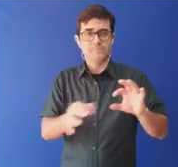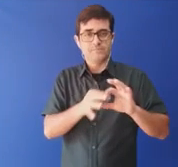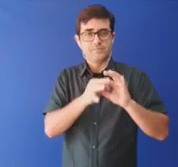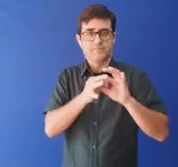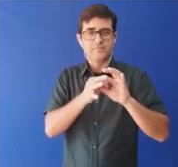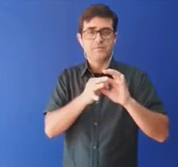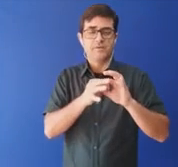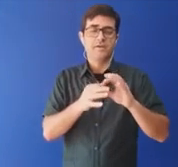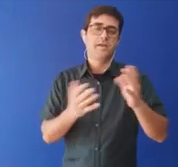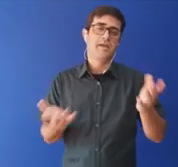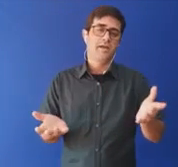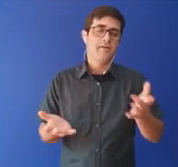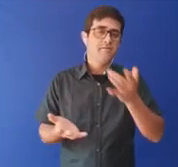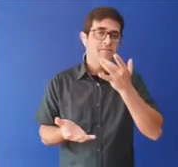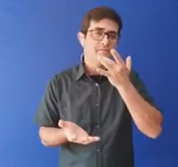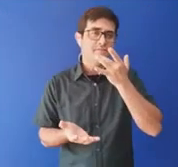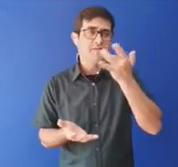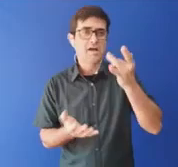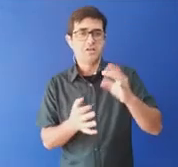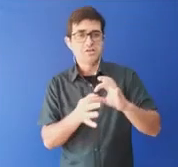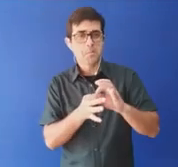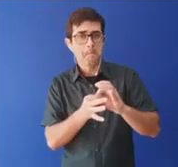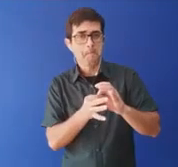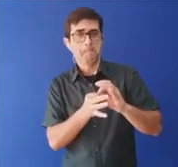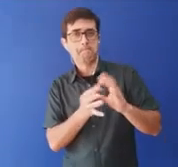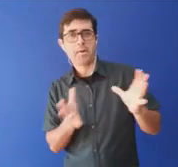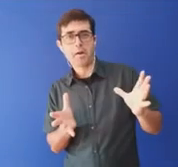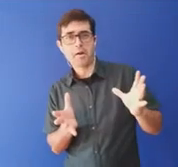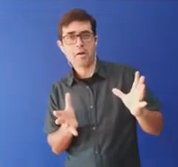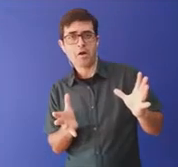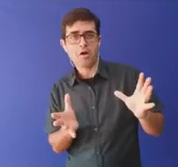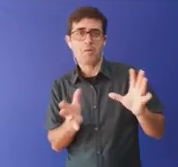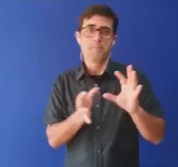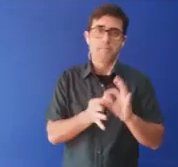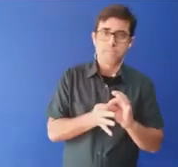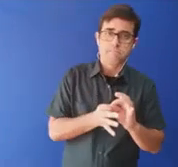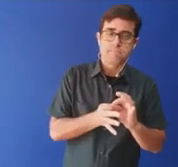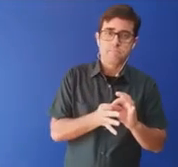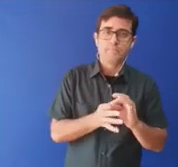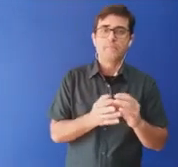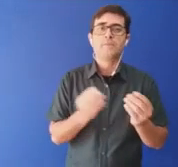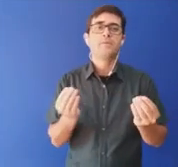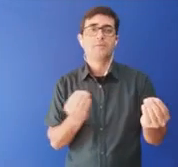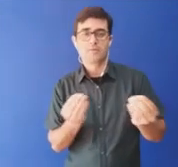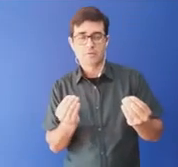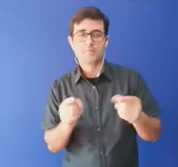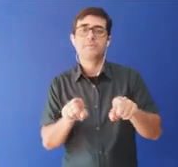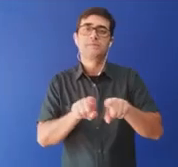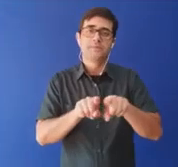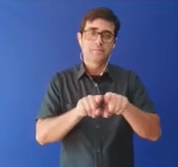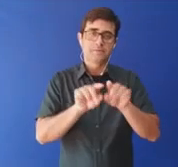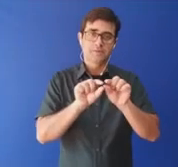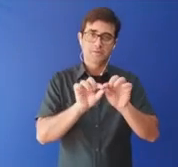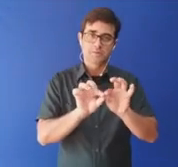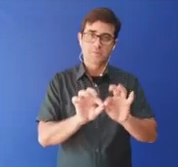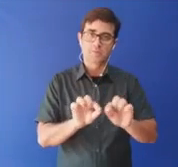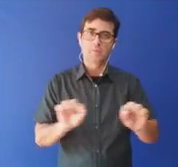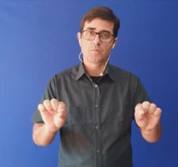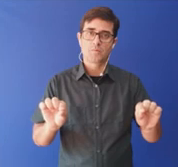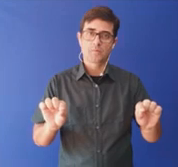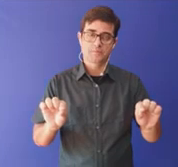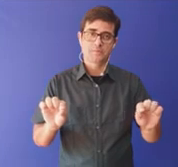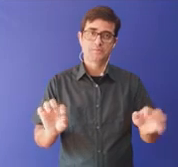ligação. Se essa ligação é forte, se ela é facilmente rompida, e além disso falar